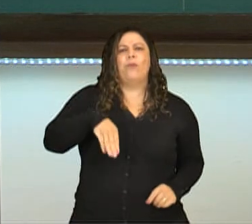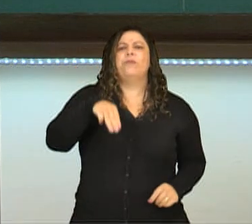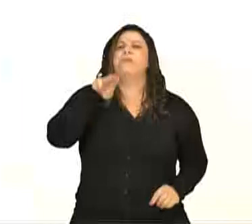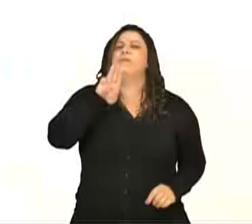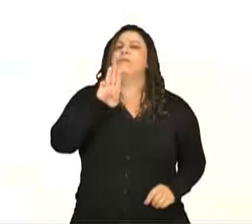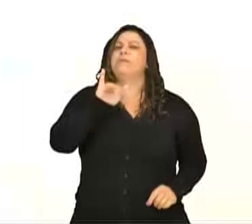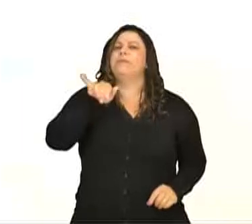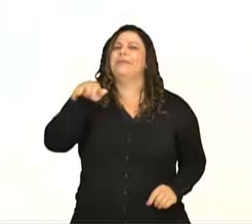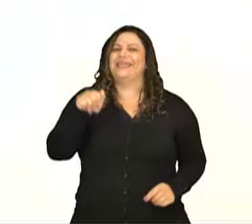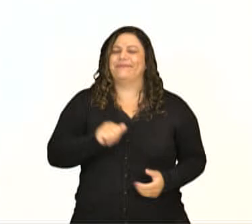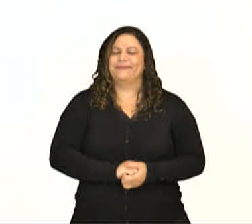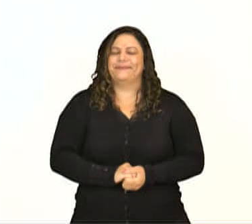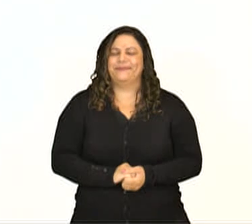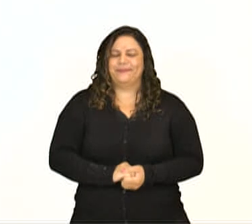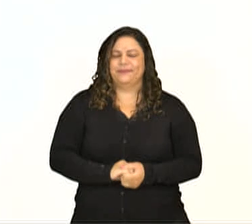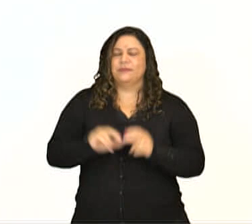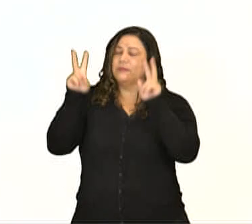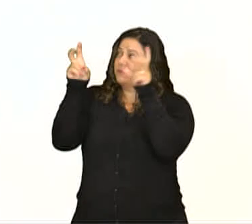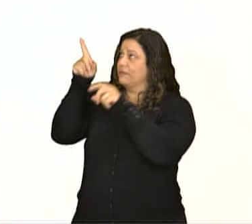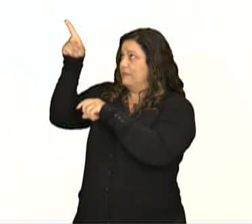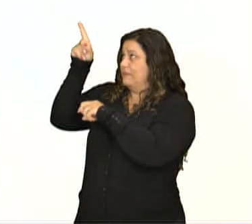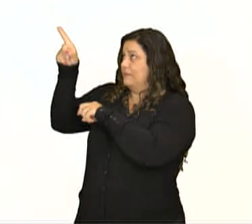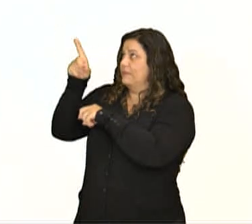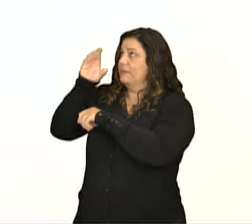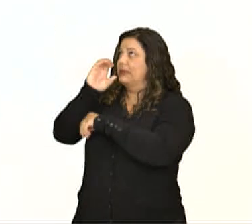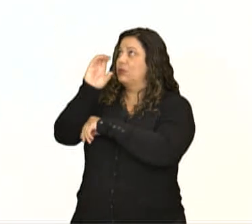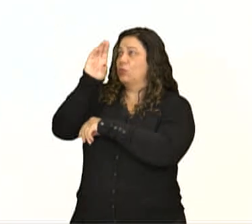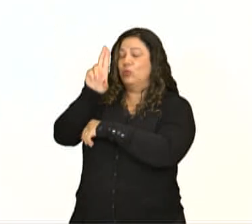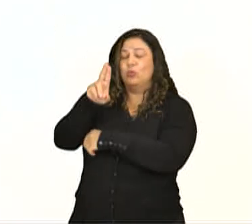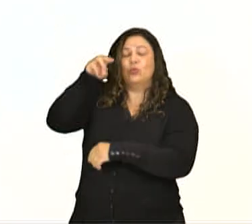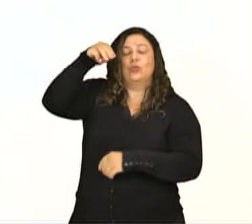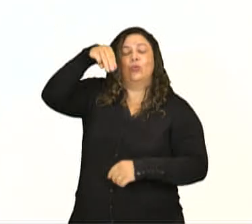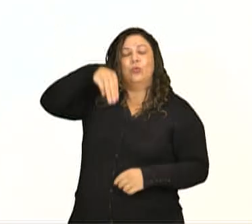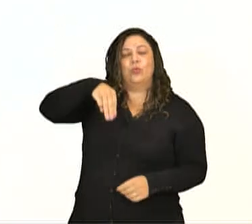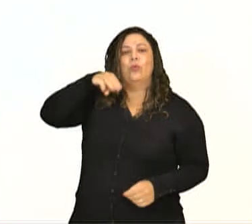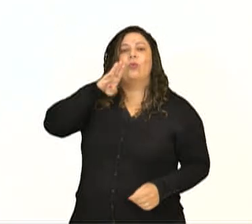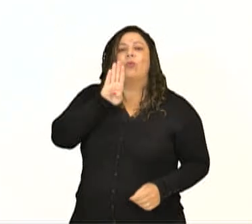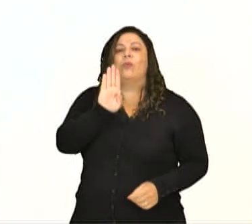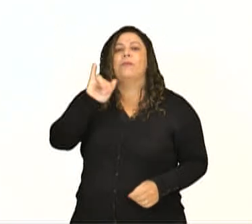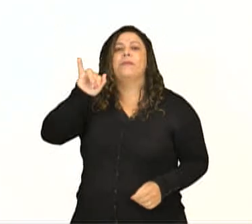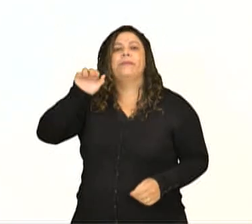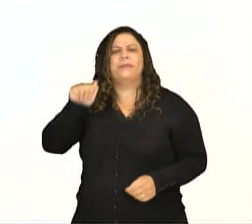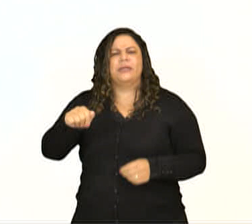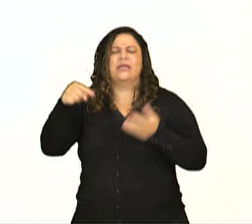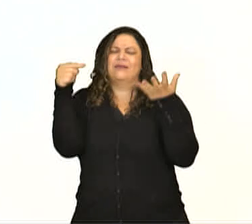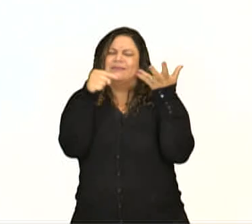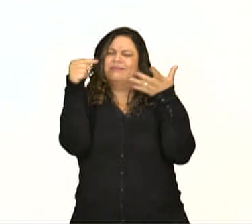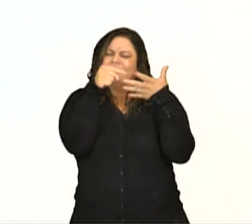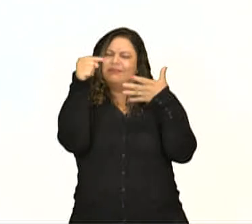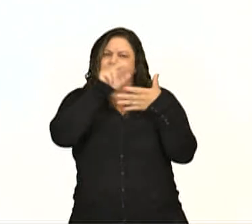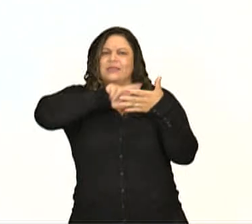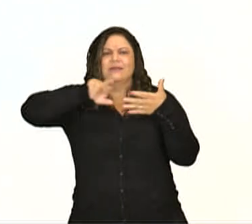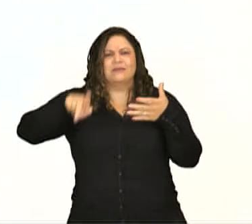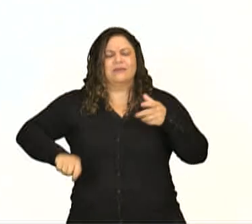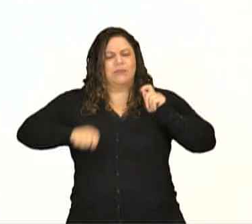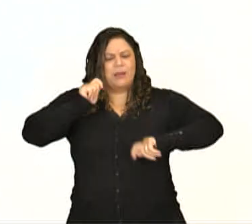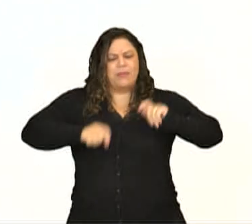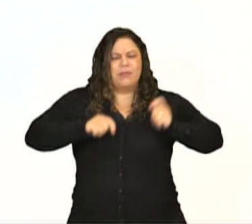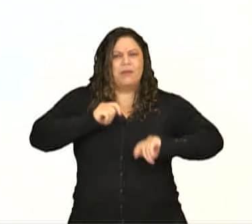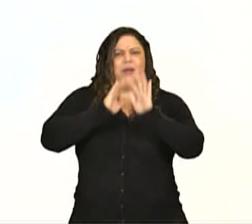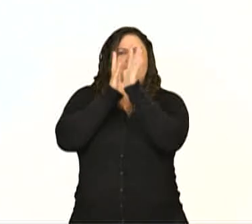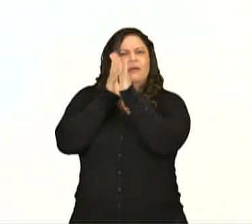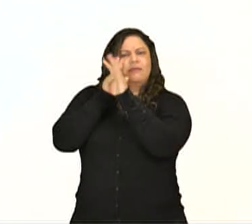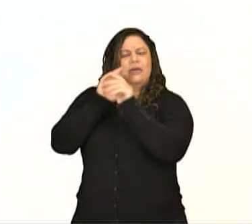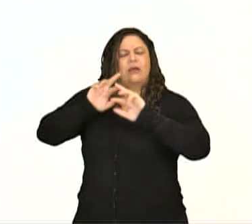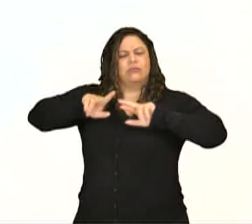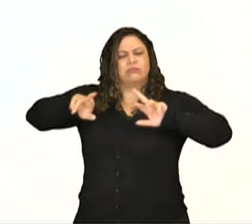pouquinho? Então, a cumbia é uma dança que conta com diversos instrumentos, como gaitas, flautas e tambores. Acredita-se